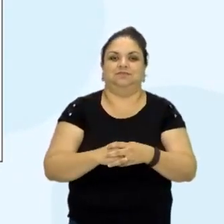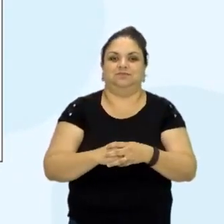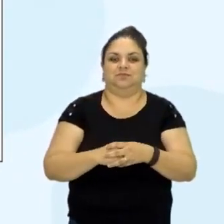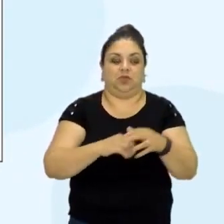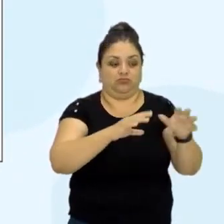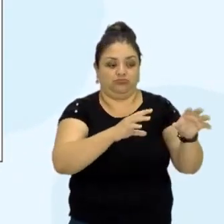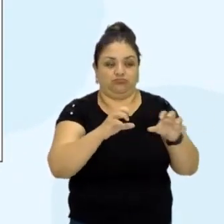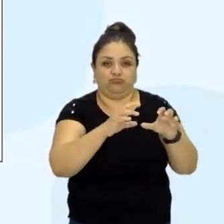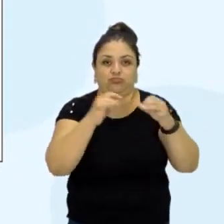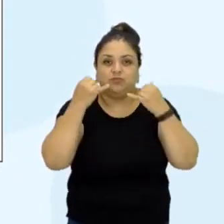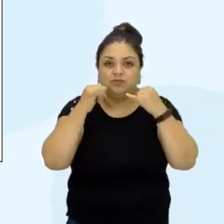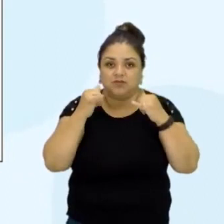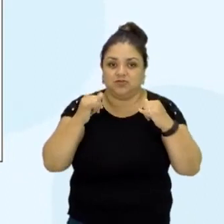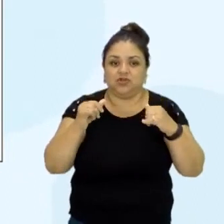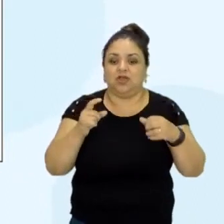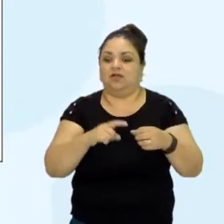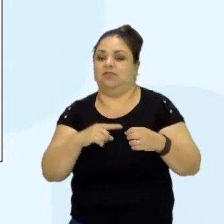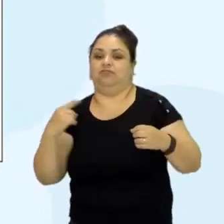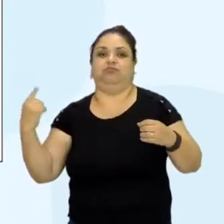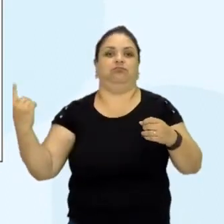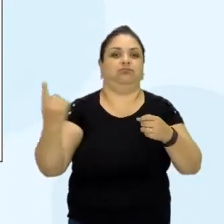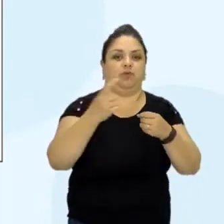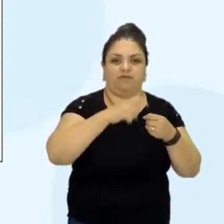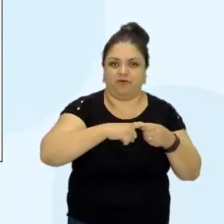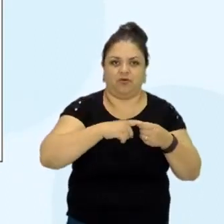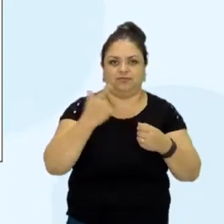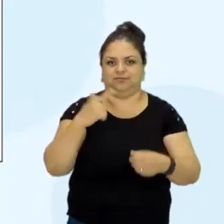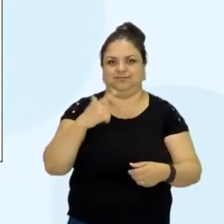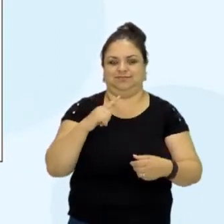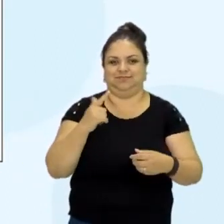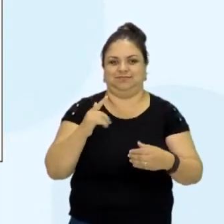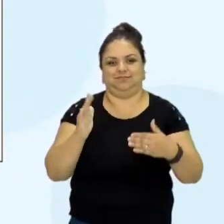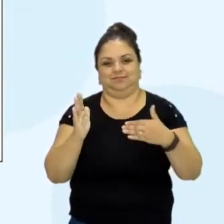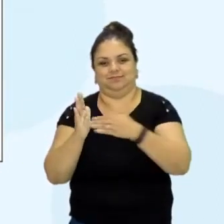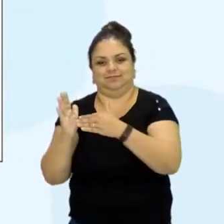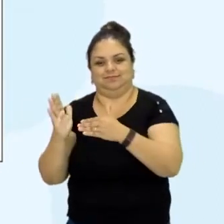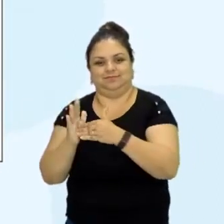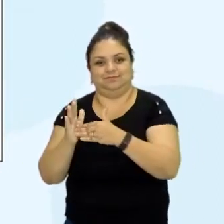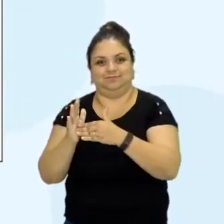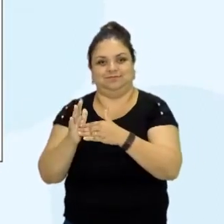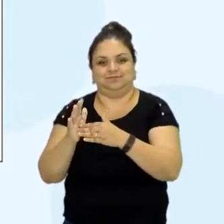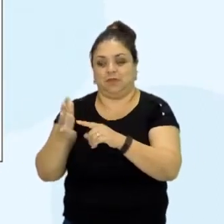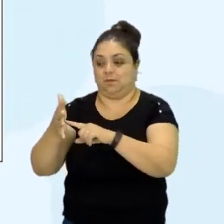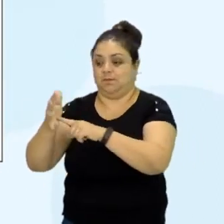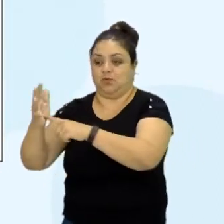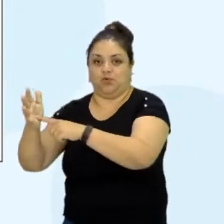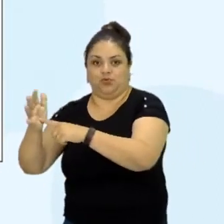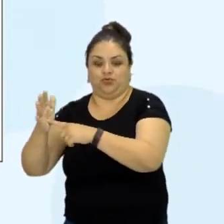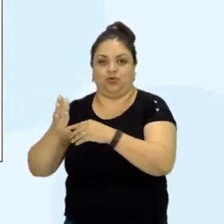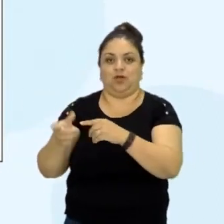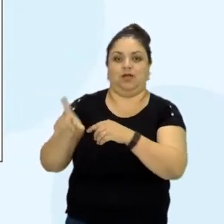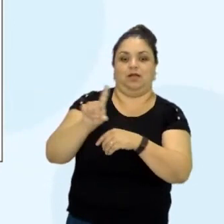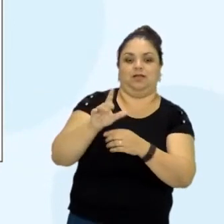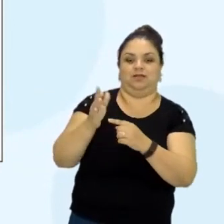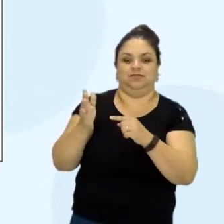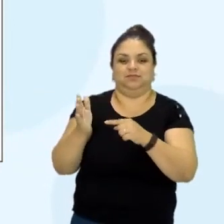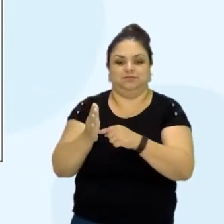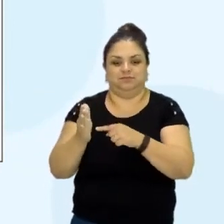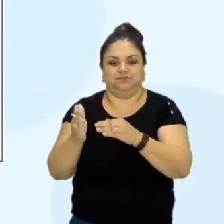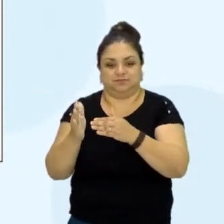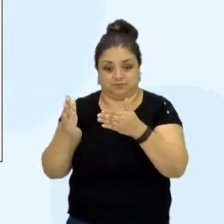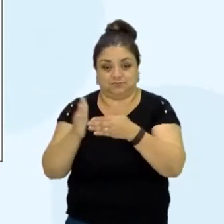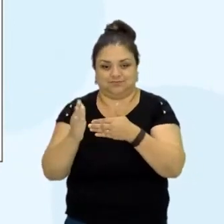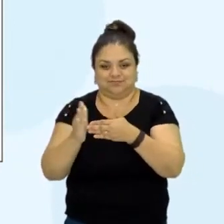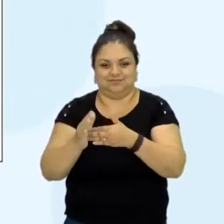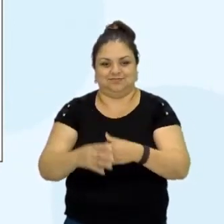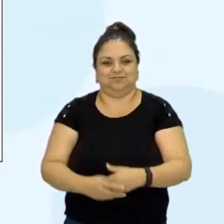que ela volte para a pilha. Se você quer impedir que ela chegue no motor, coloca sempre o interruptor aqui, ó. Eu vou até fazer de